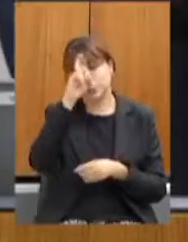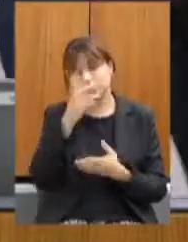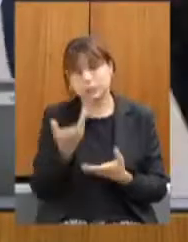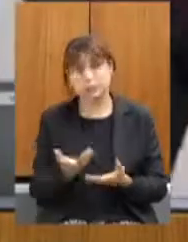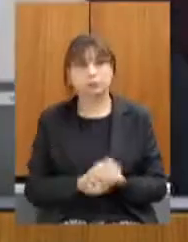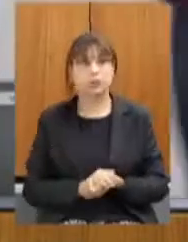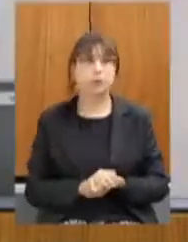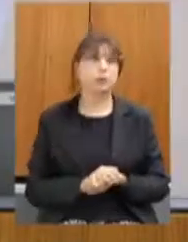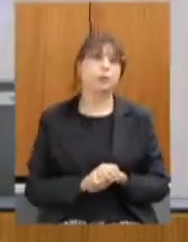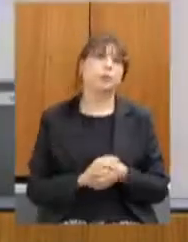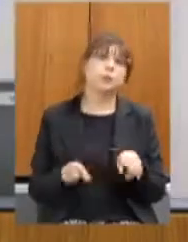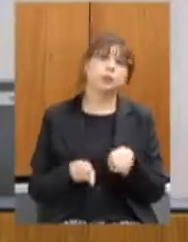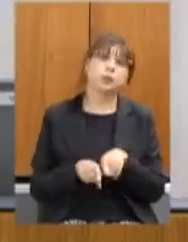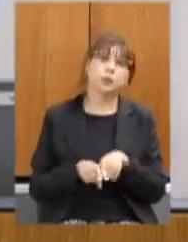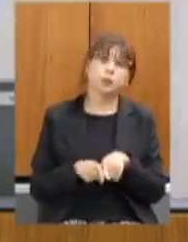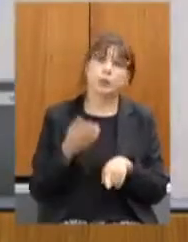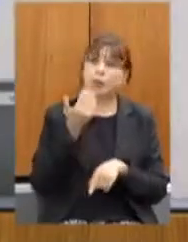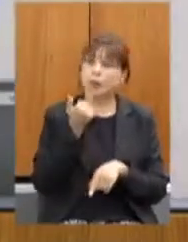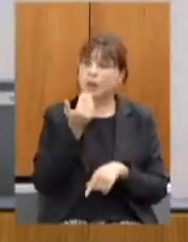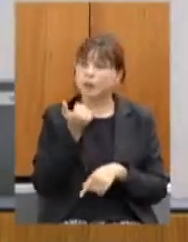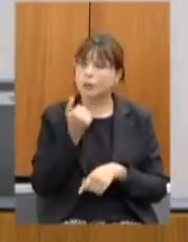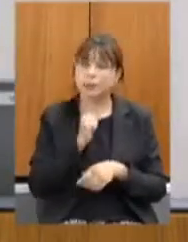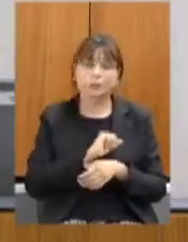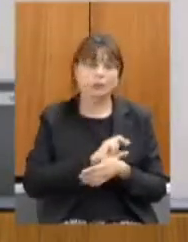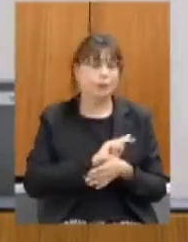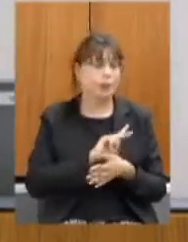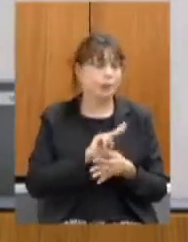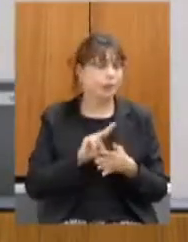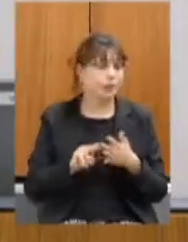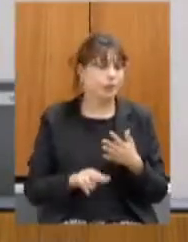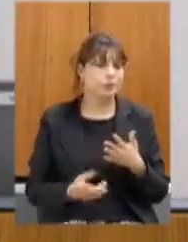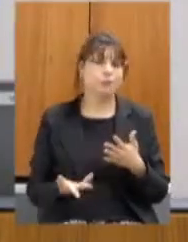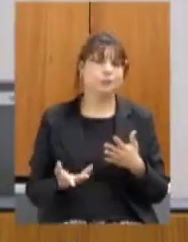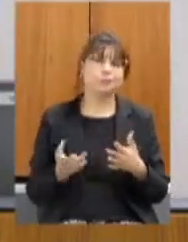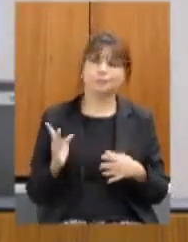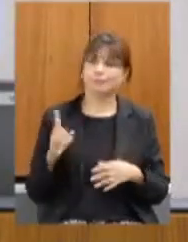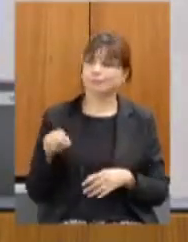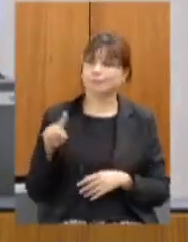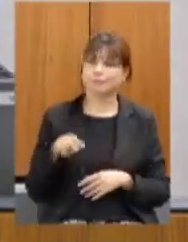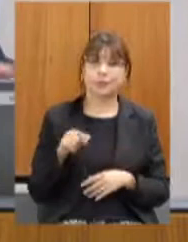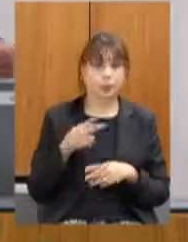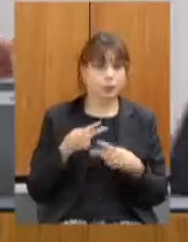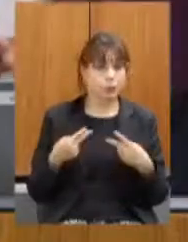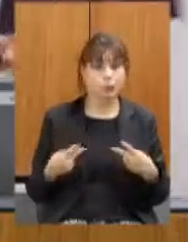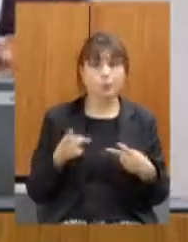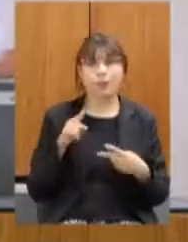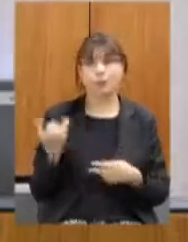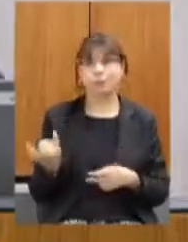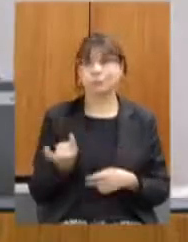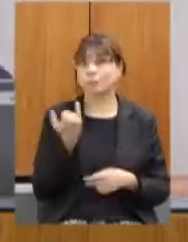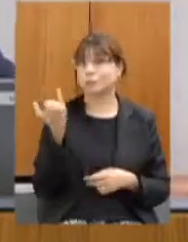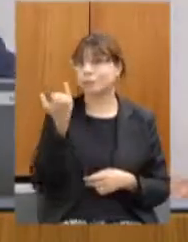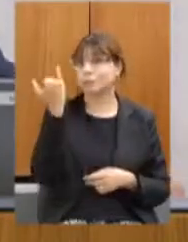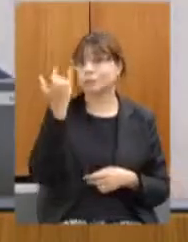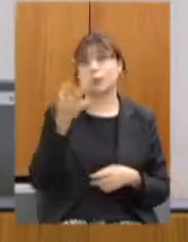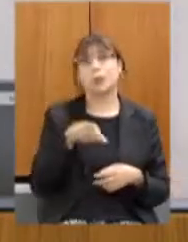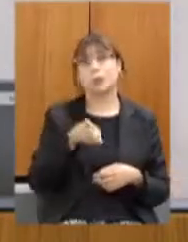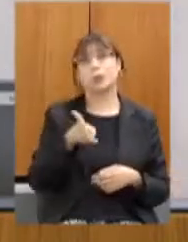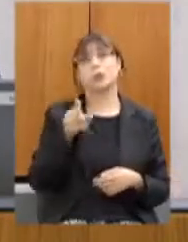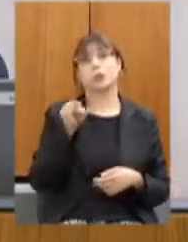vigilância fornecimento de alimentos entre outros que são imprescindíveis ao funcionamento da unidade